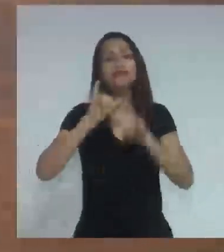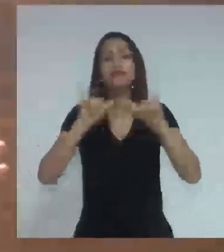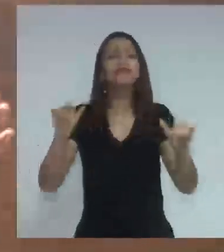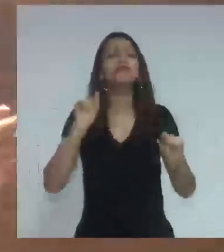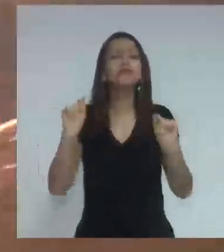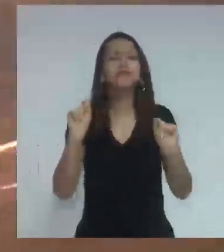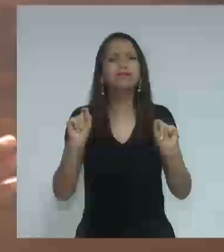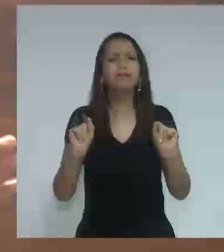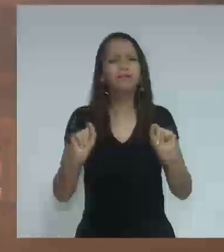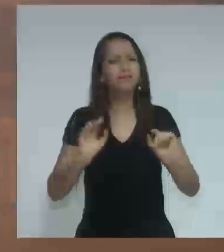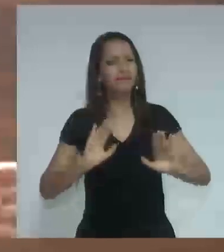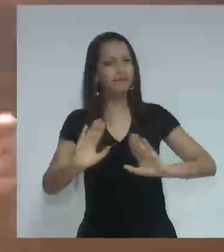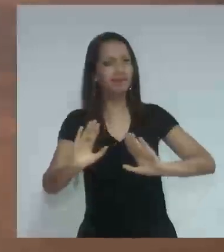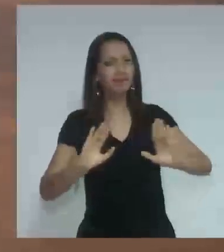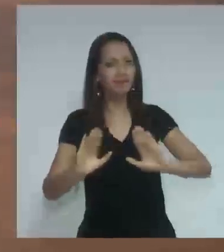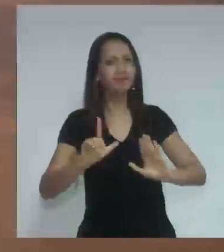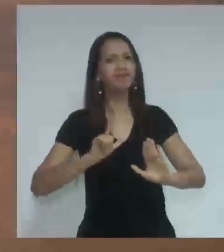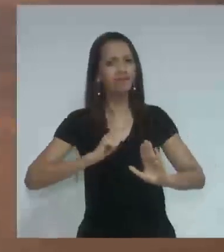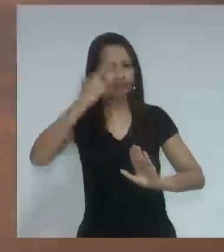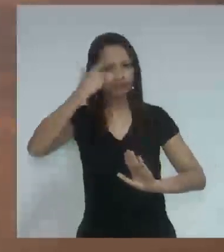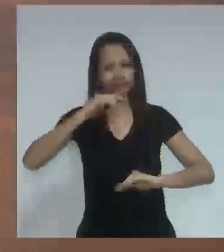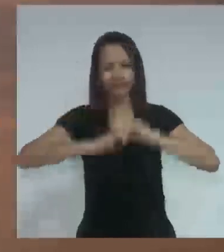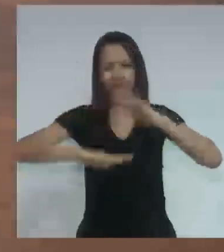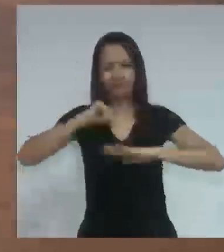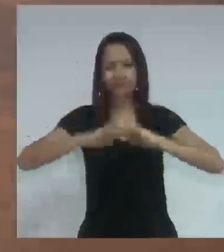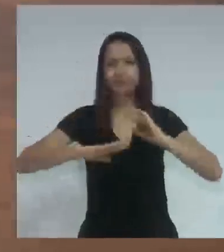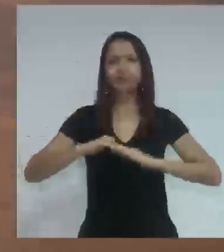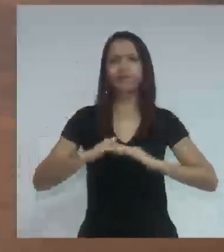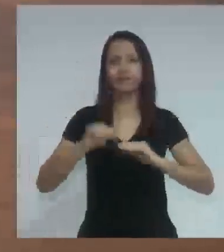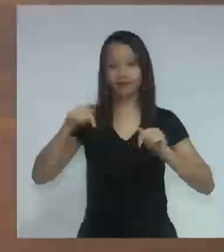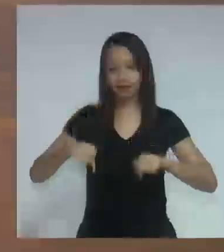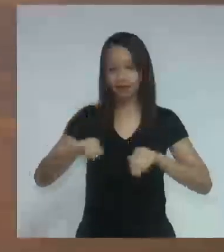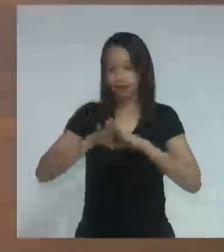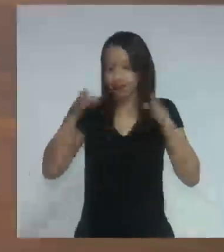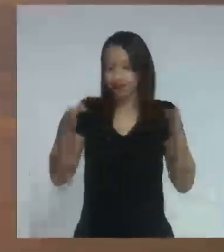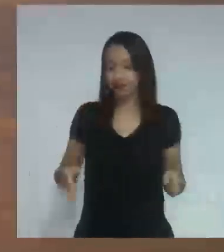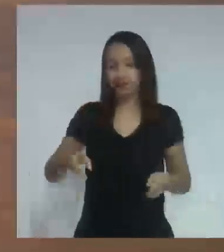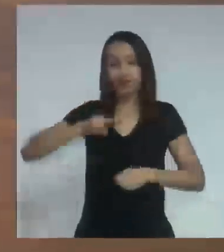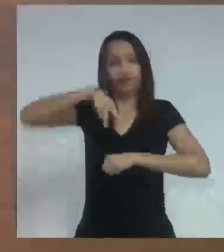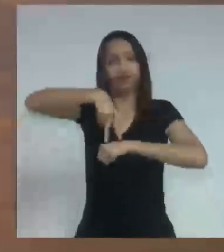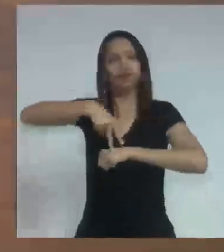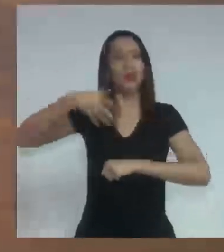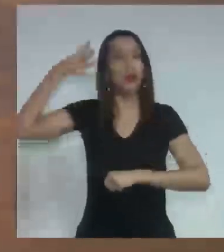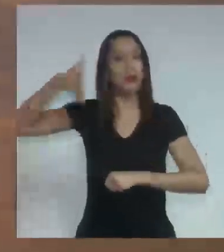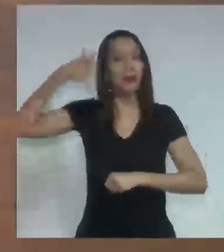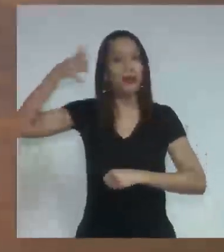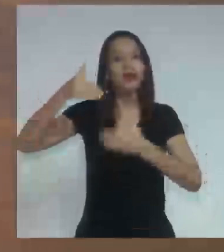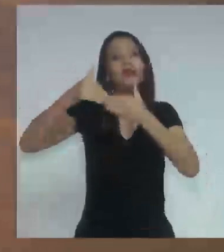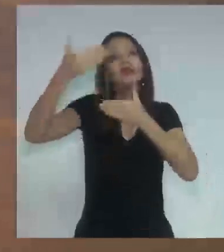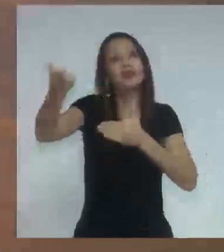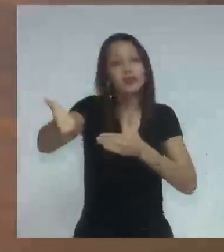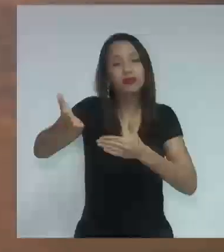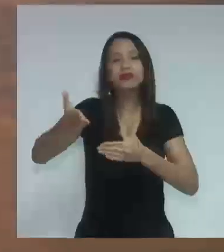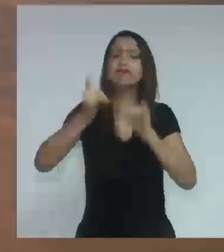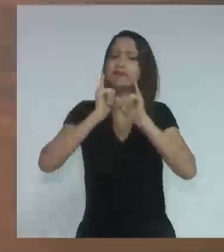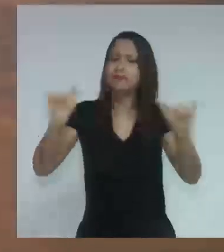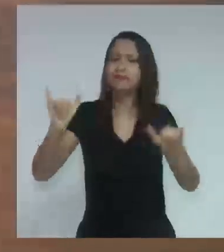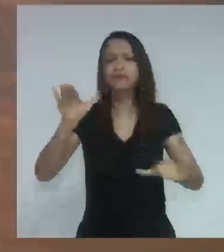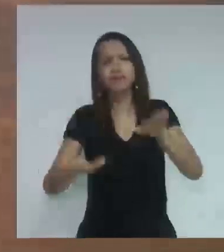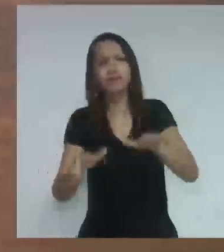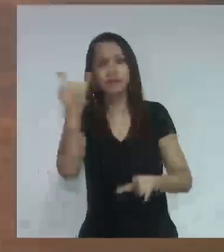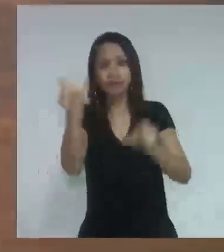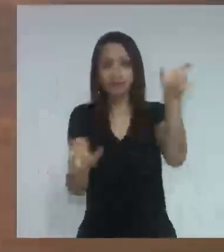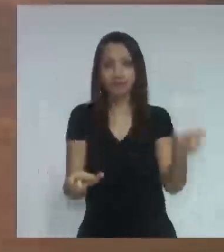temos que ser prudentes em tudo aquilo que fazemos, sim. Seja ela aqui na tribuna, seja ela fora. E como eu disse para alguns vereadores,